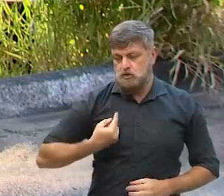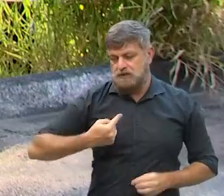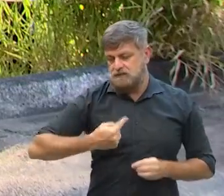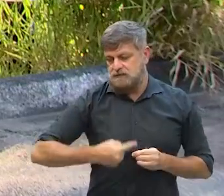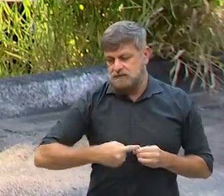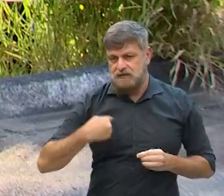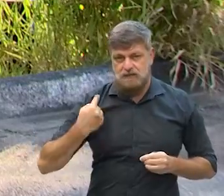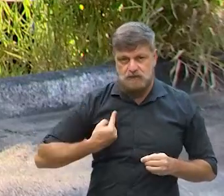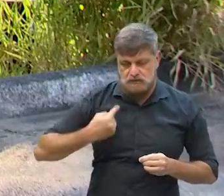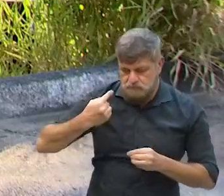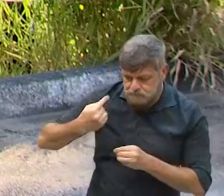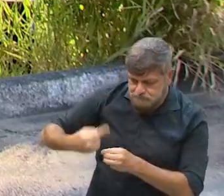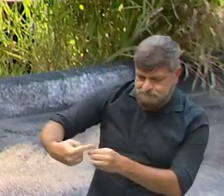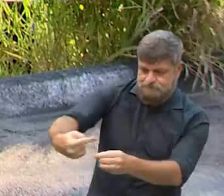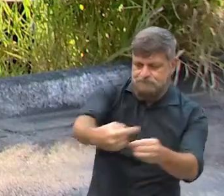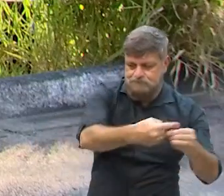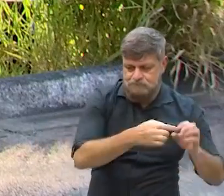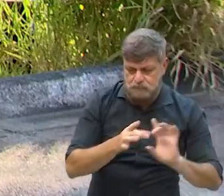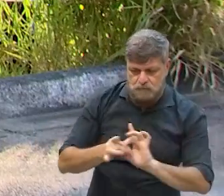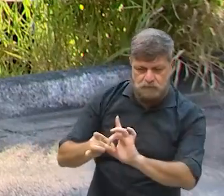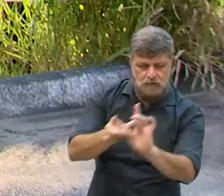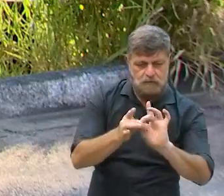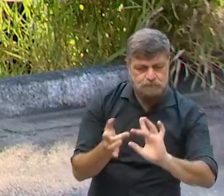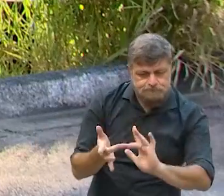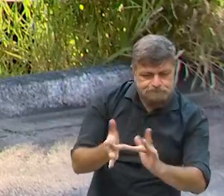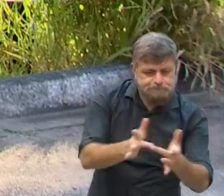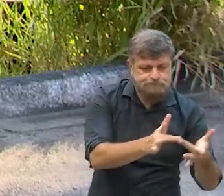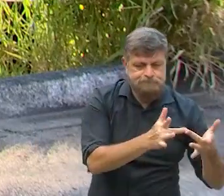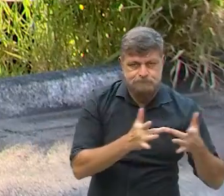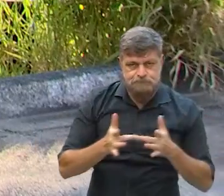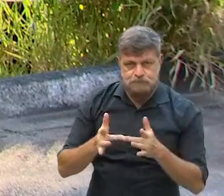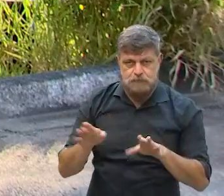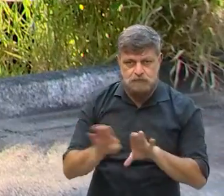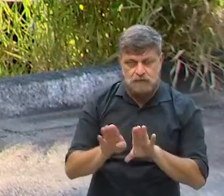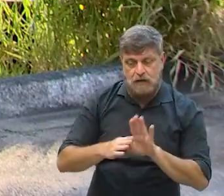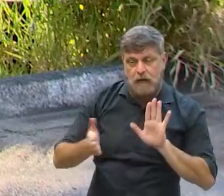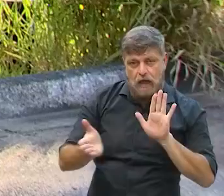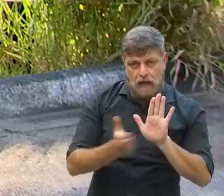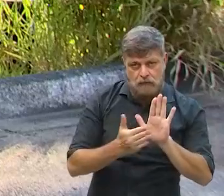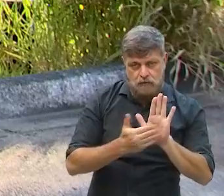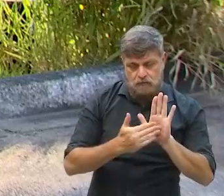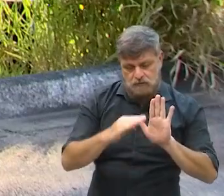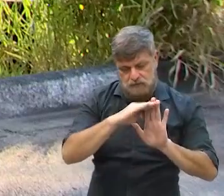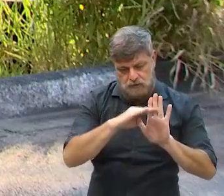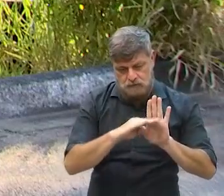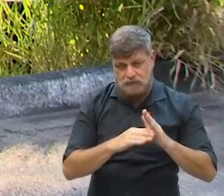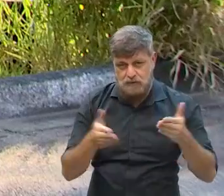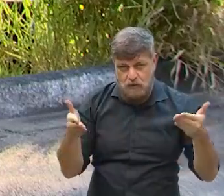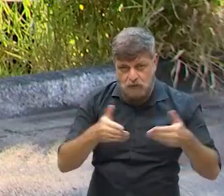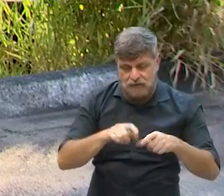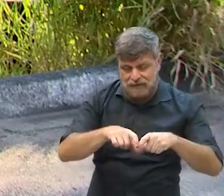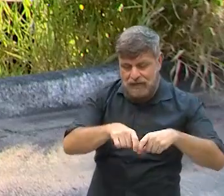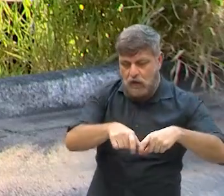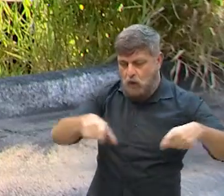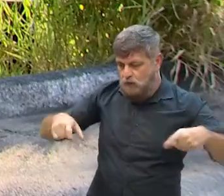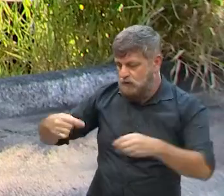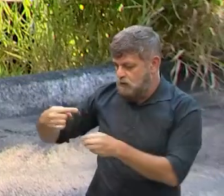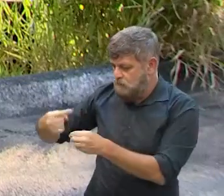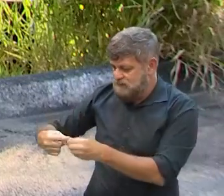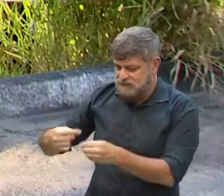a gente é o entorno, né? E tudo está interligado, os corredores, tanto que é proposto no nosso plano agora, esses